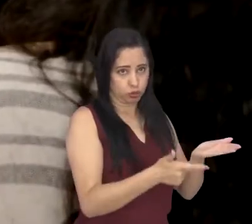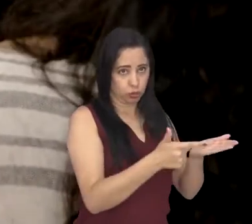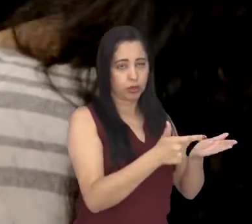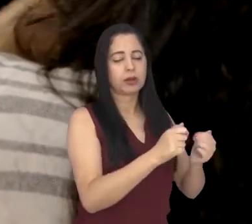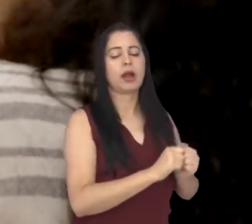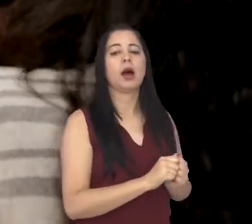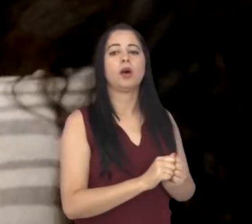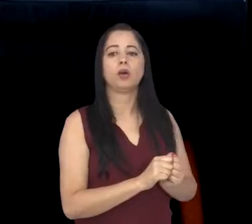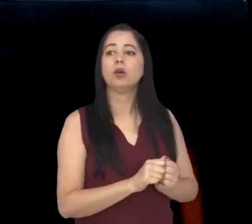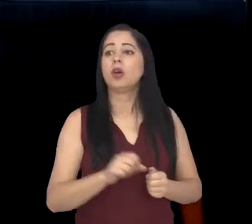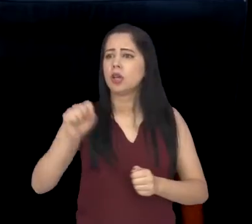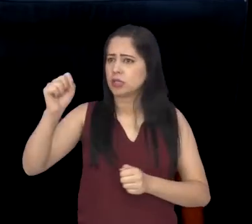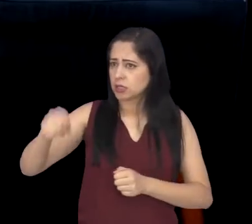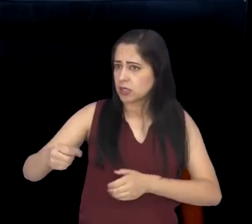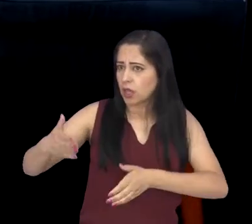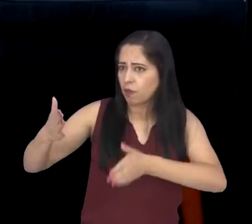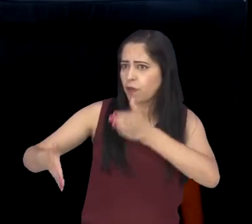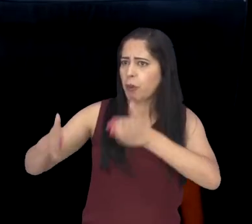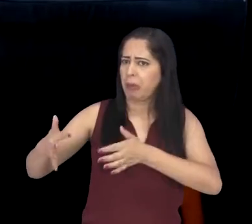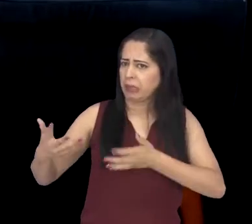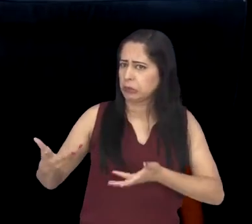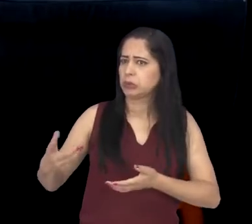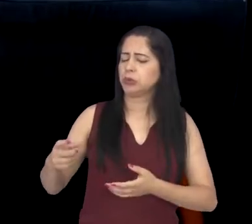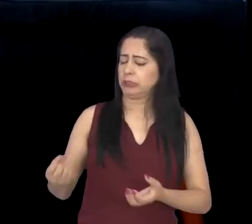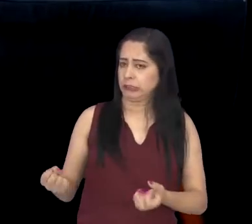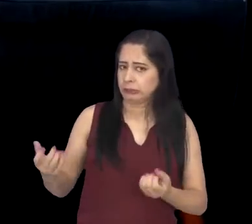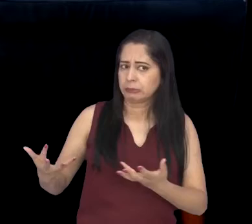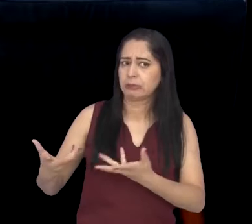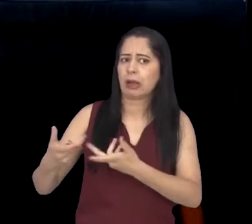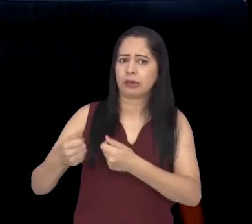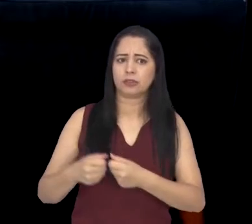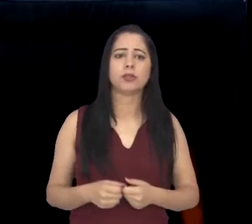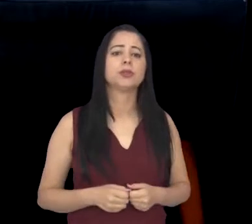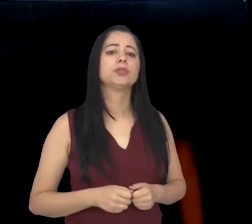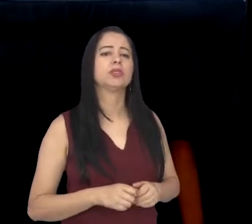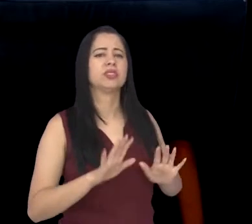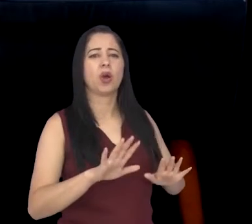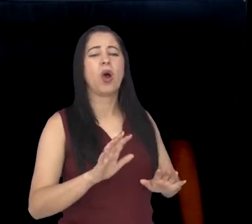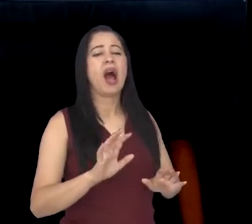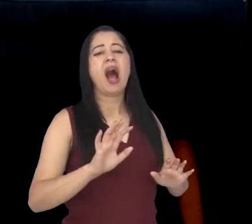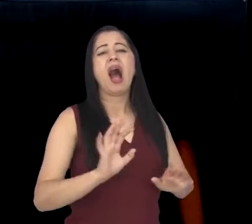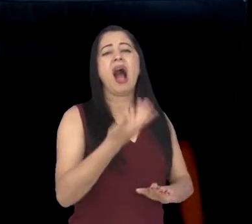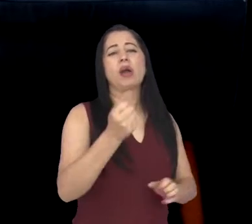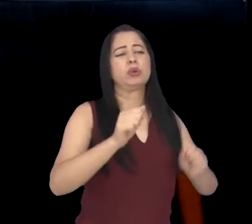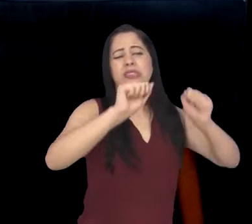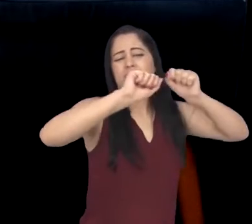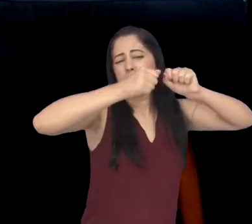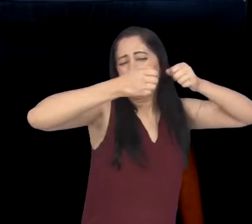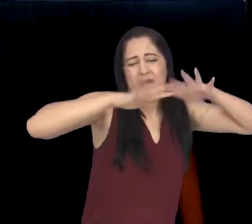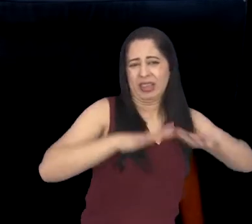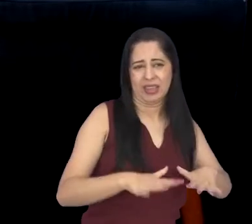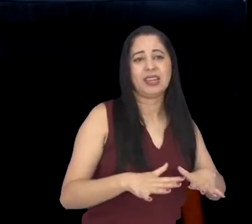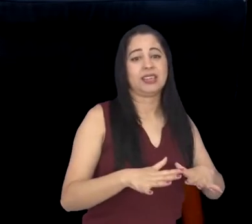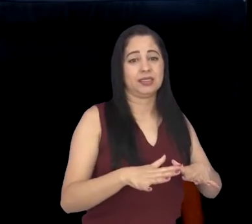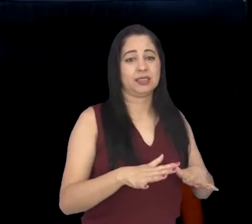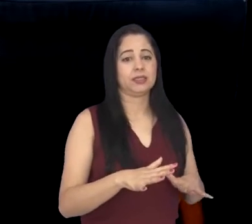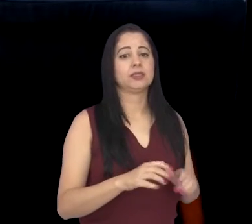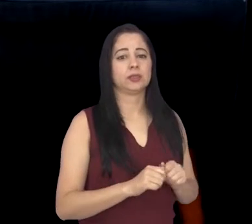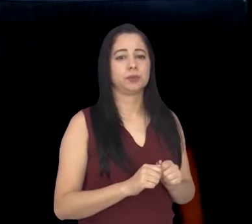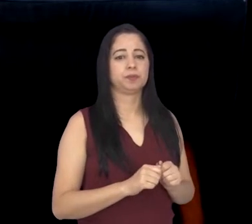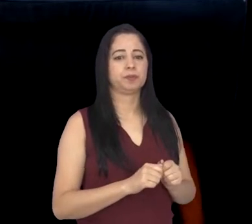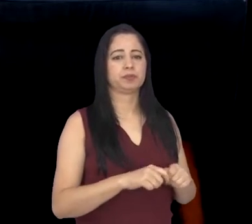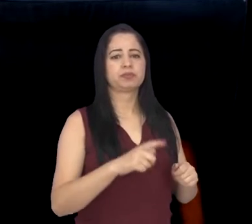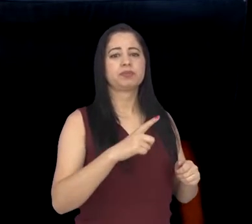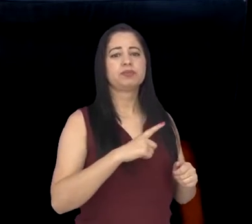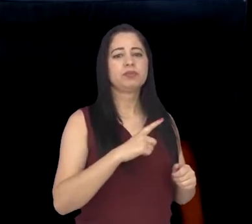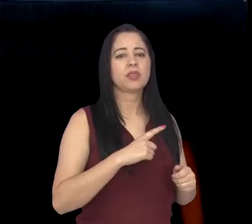uma coisa estupenda da Abril na Cultural, época, era né? da Abril, né? Que infelizmente teve essa crise, mas na época a Abril mandava em tudo, assim. Eram vários